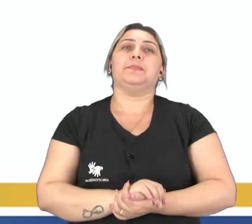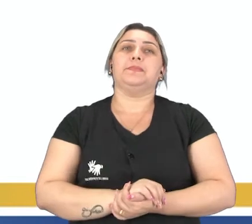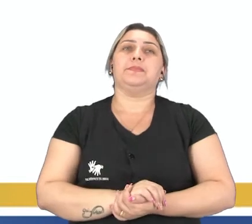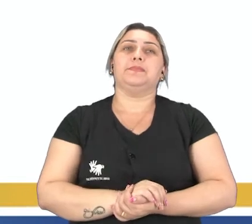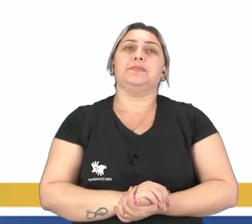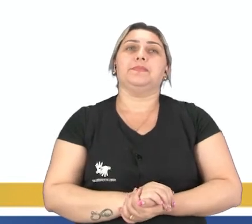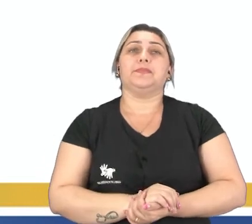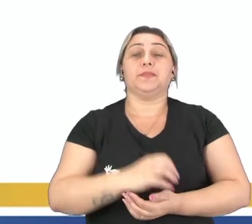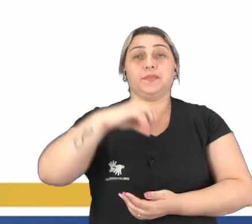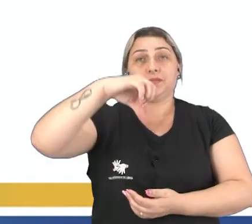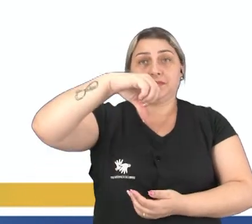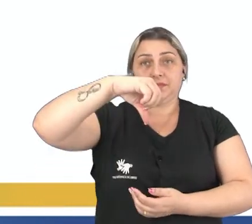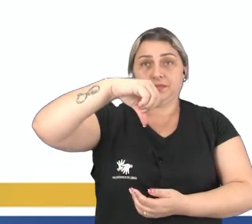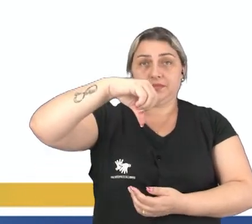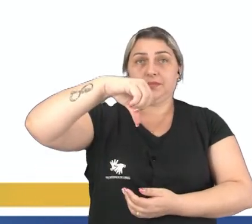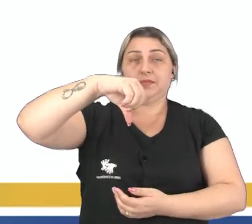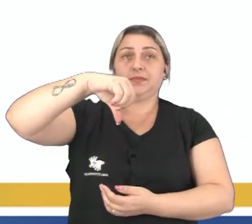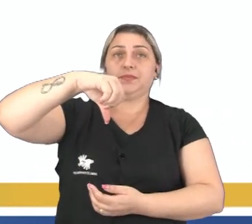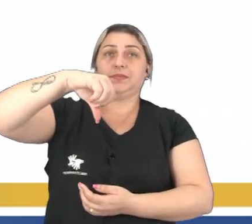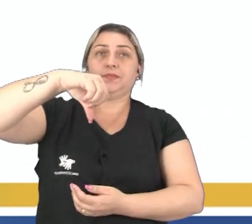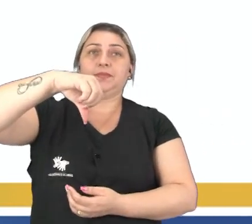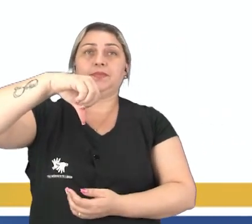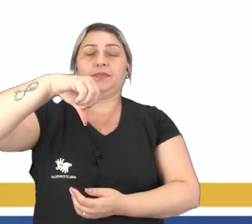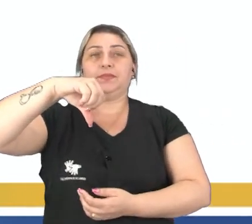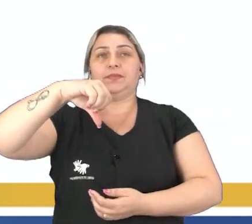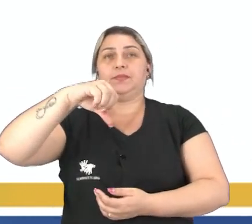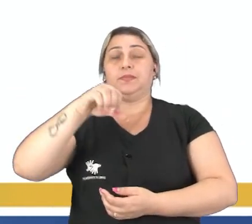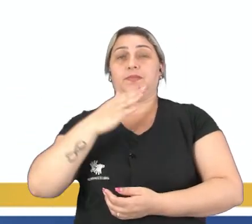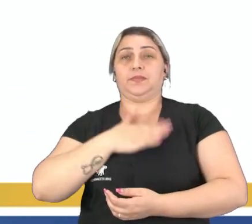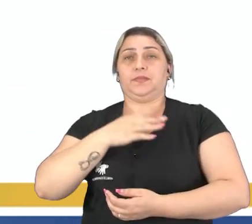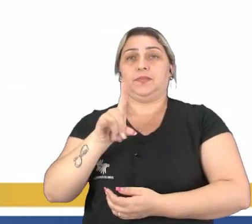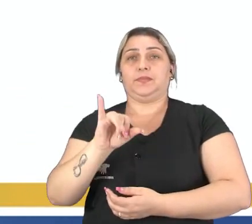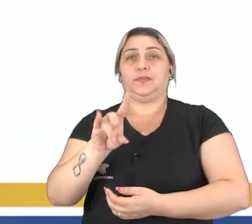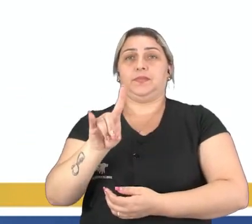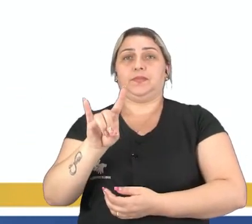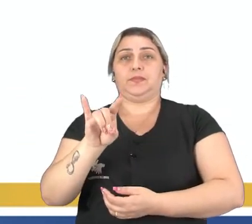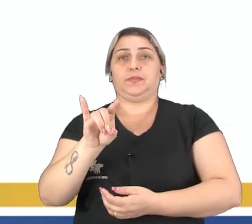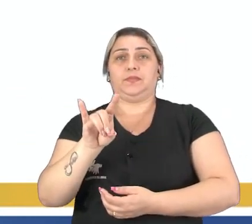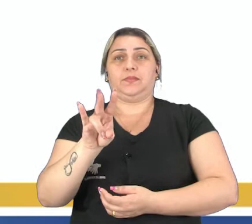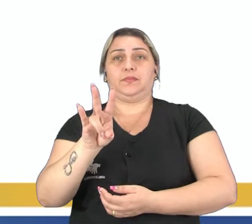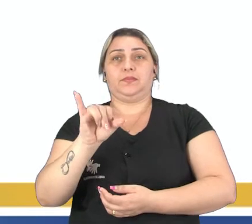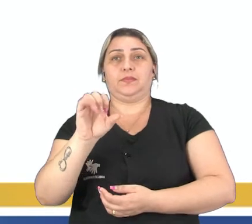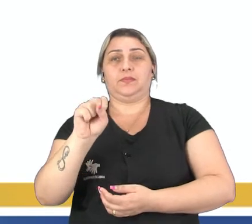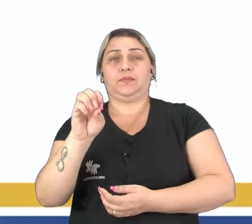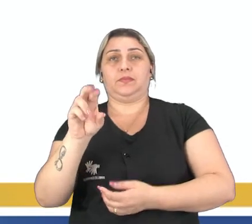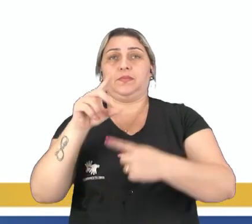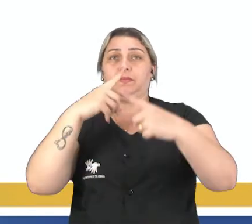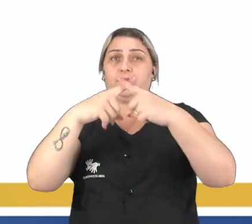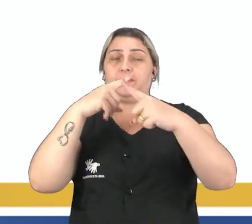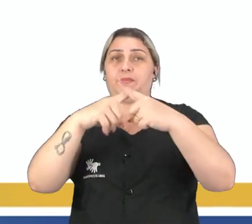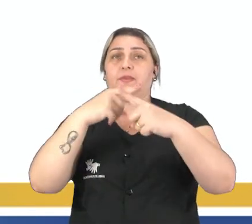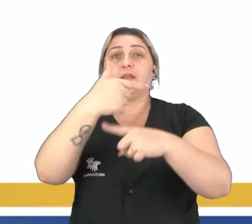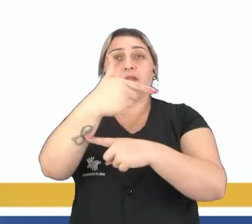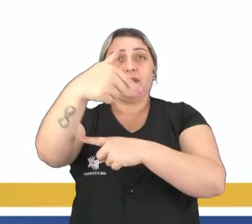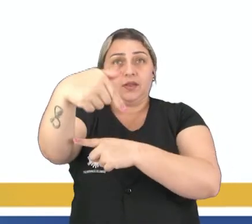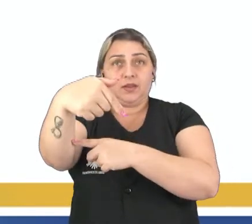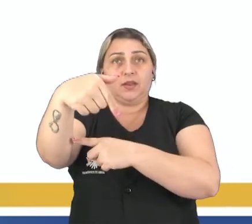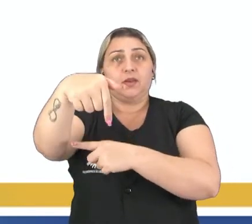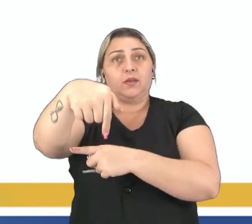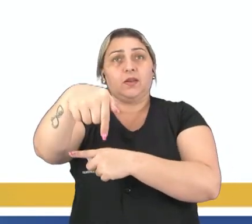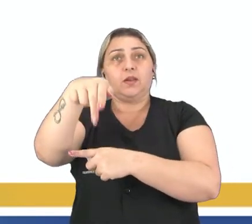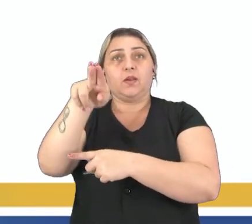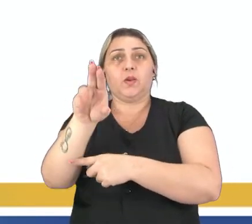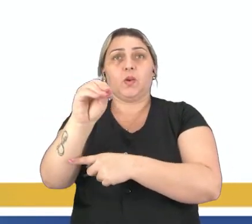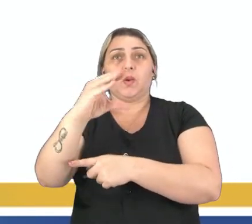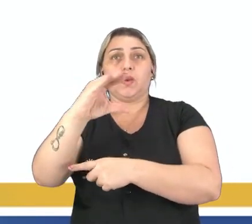o seguinte. O 9, que é o meu divisor, vezes o 27, que